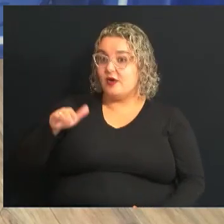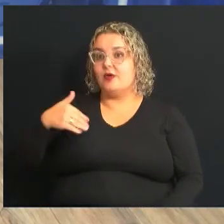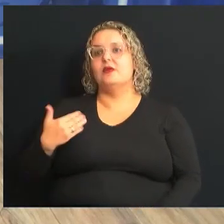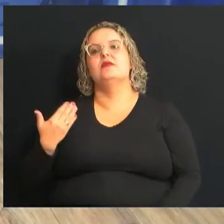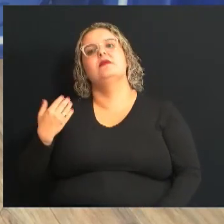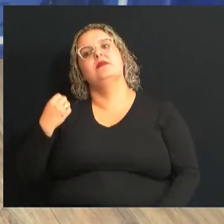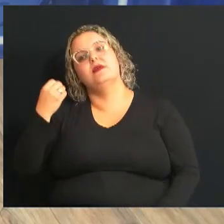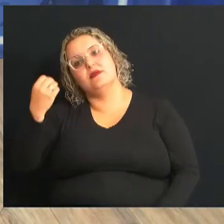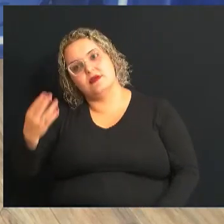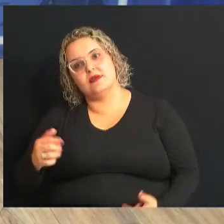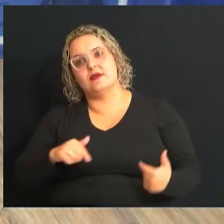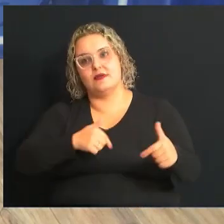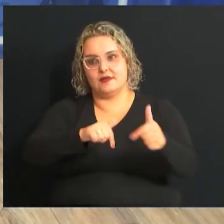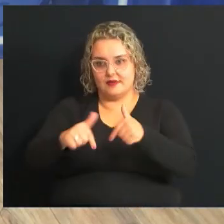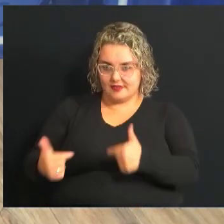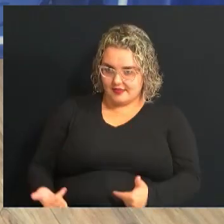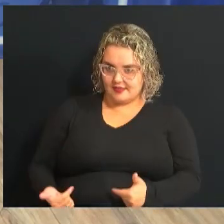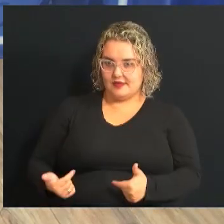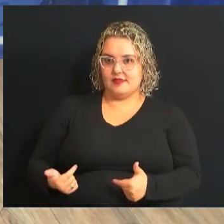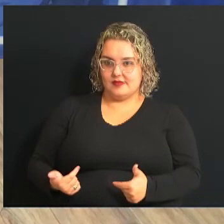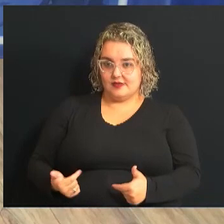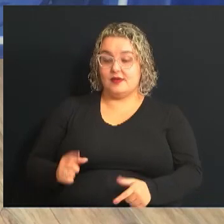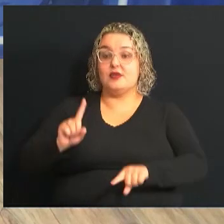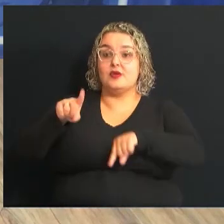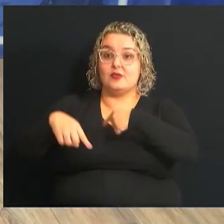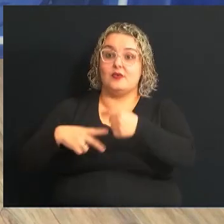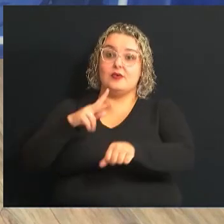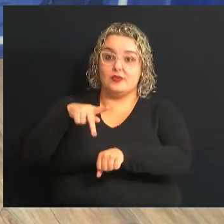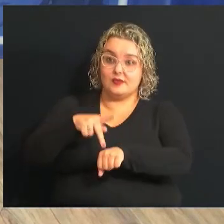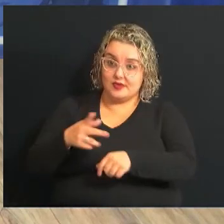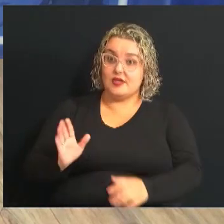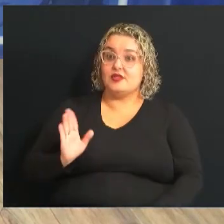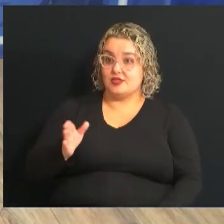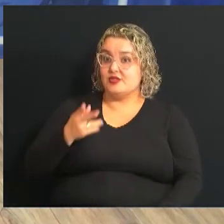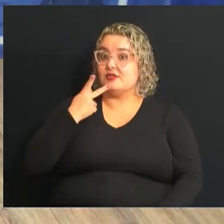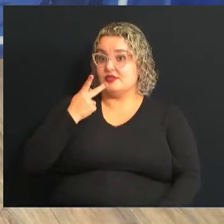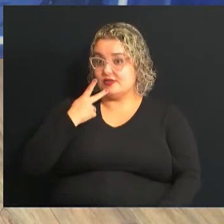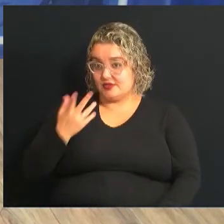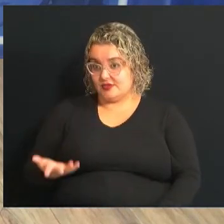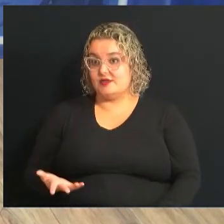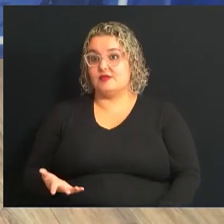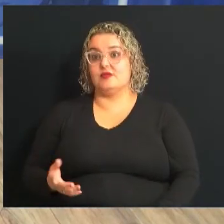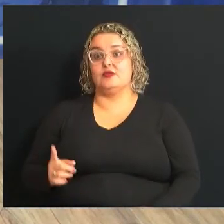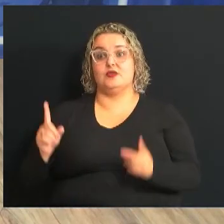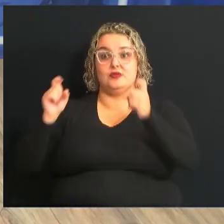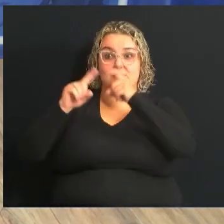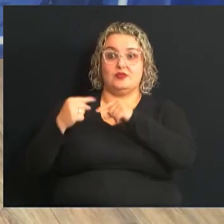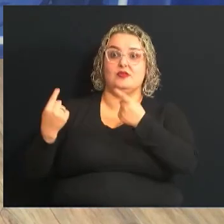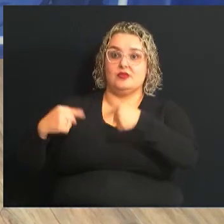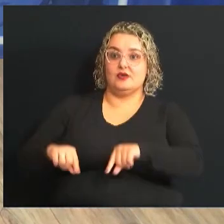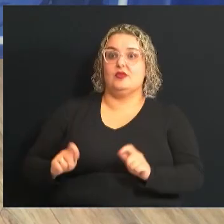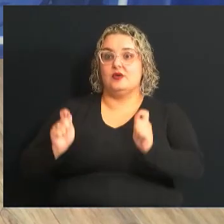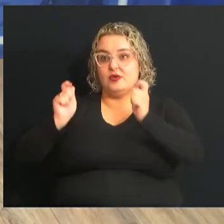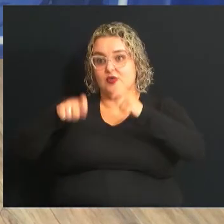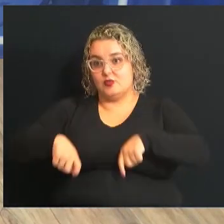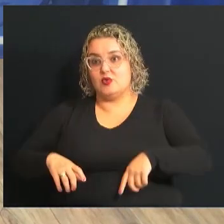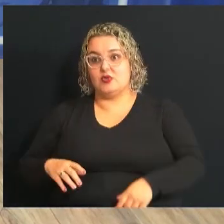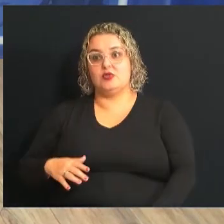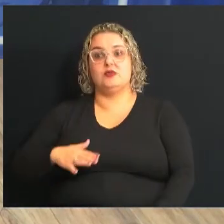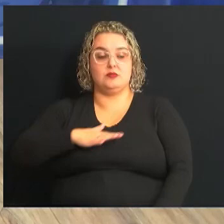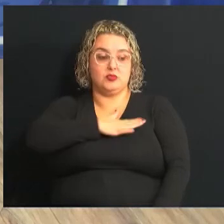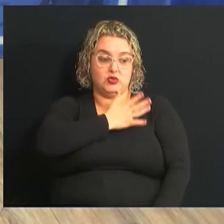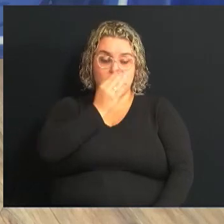você vai trabalhar, ainda mais se for em outro país, que já já a gente vai falar sobre esses desafios, possíveis preconceitos, a barreira